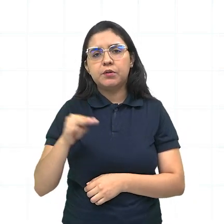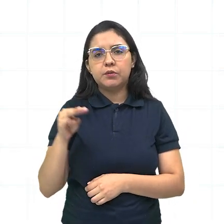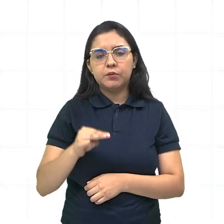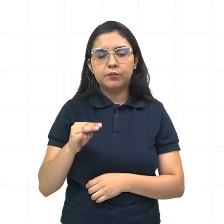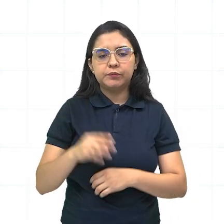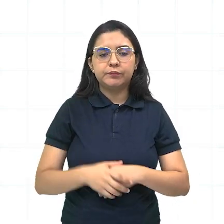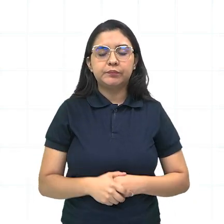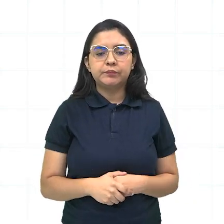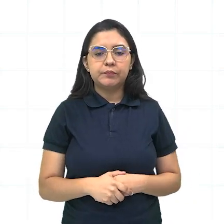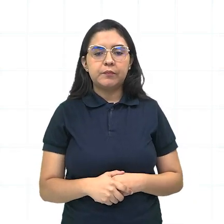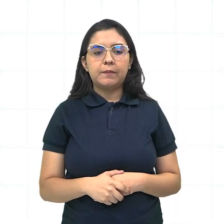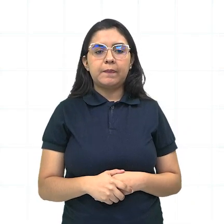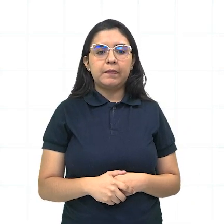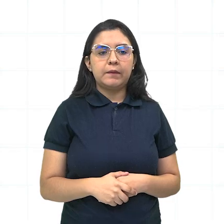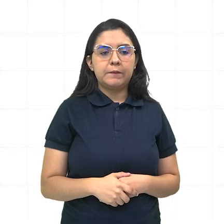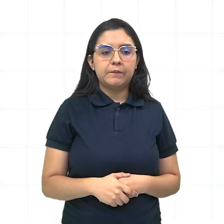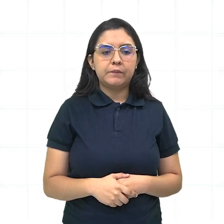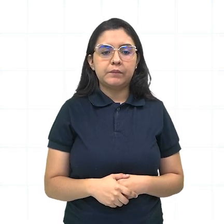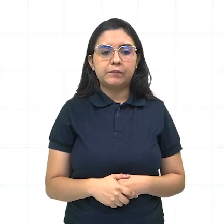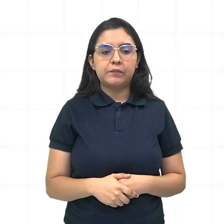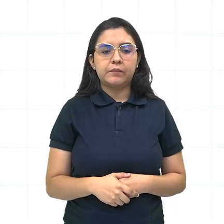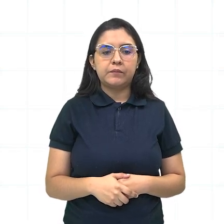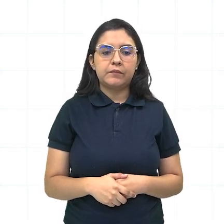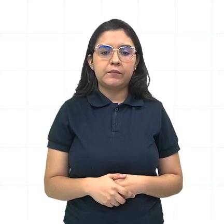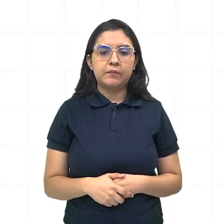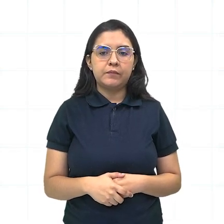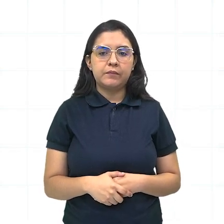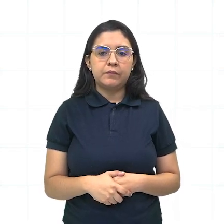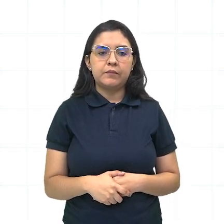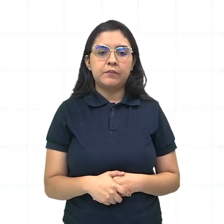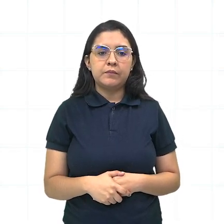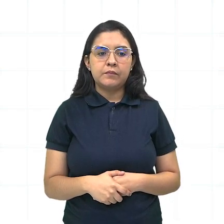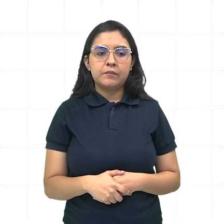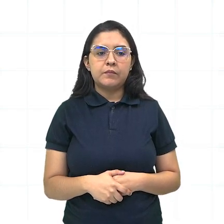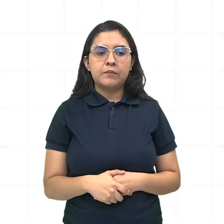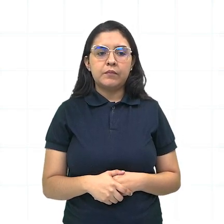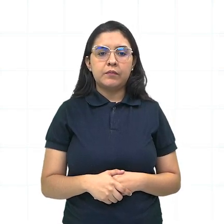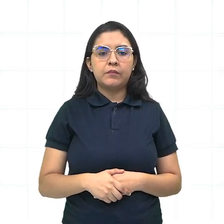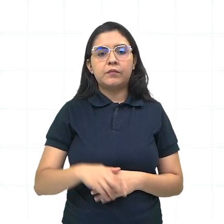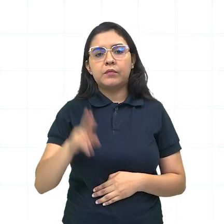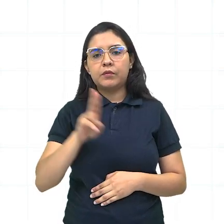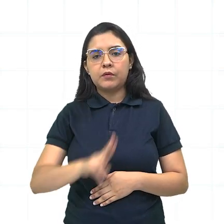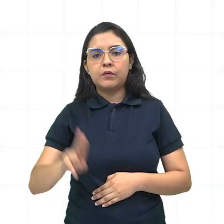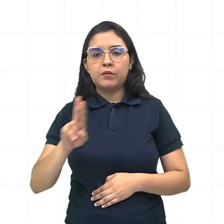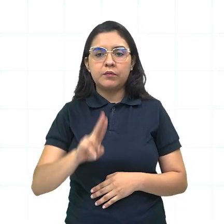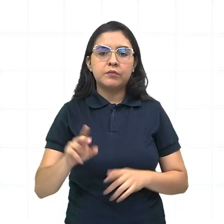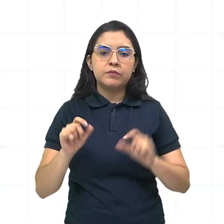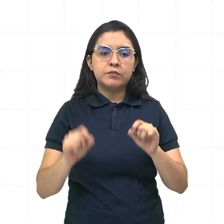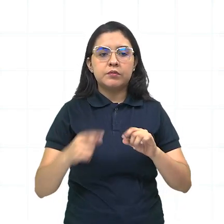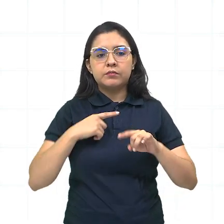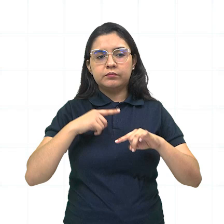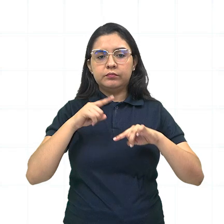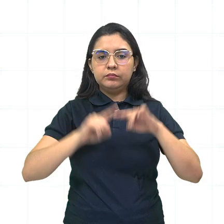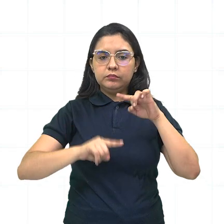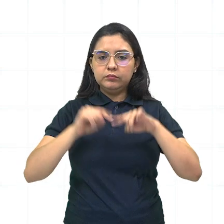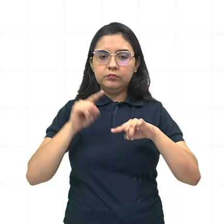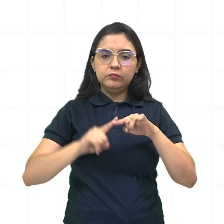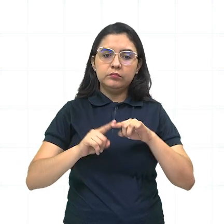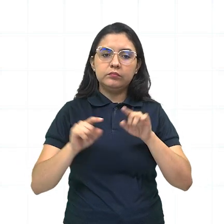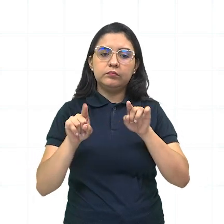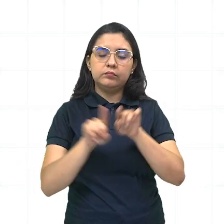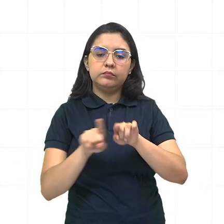cada 2 horas. Vamos ver aí na cartela aí, ó. Vamos lá colocar na cartela. Usar uma bandagem elástica para comprimir a